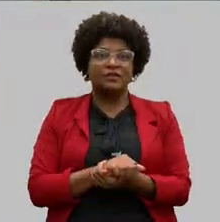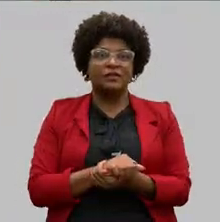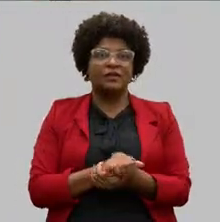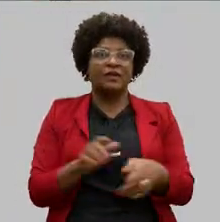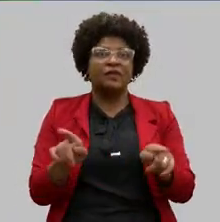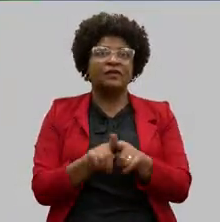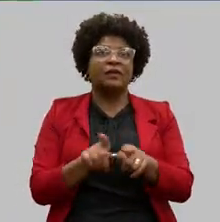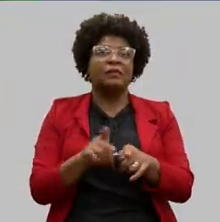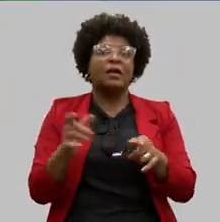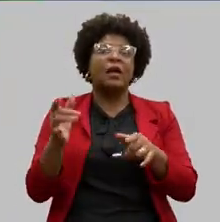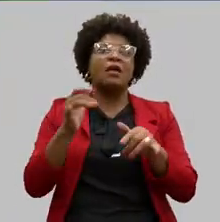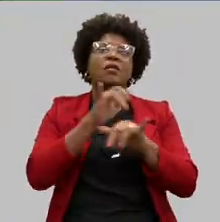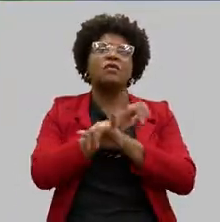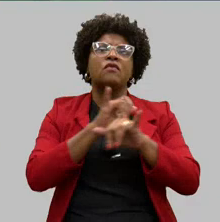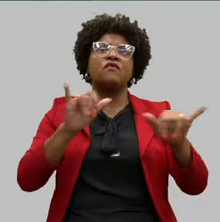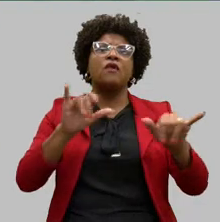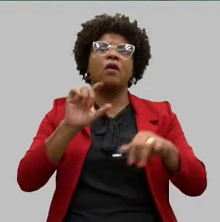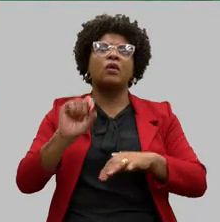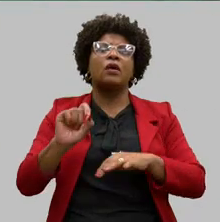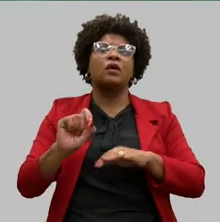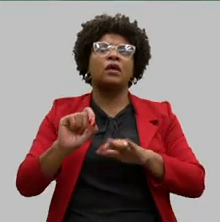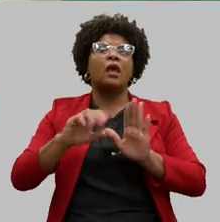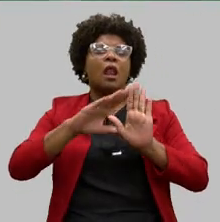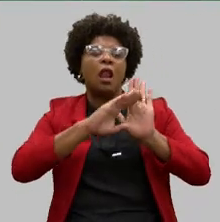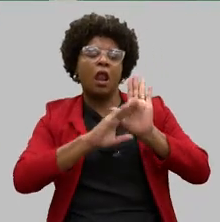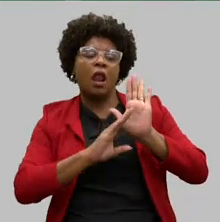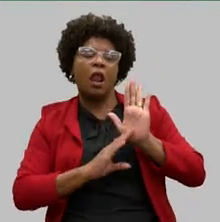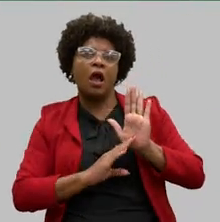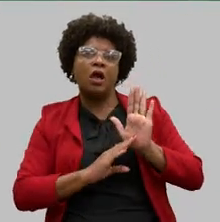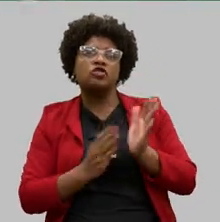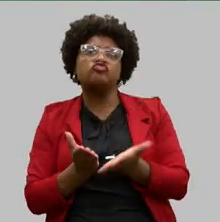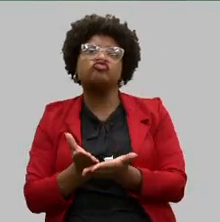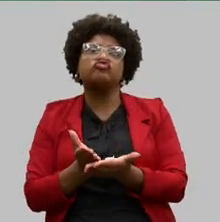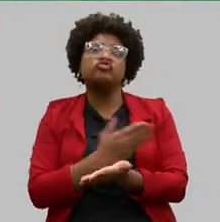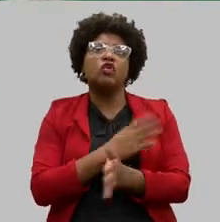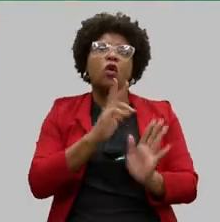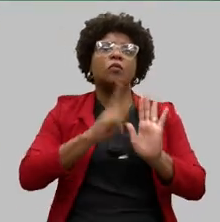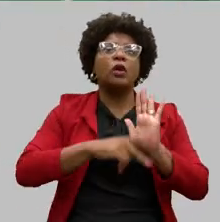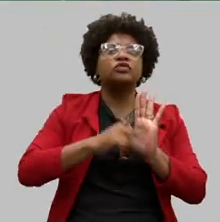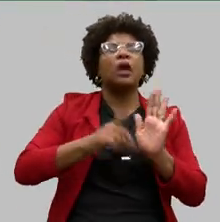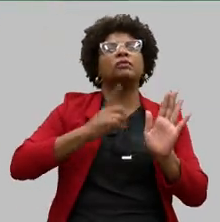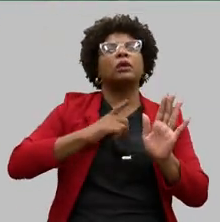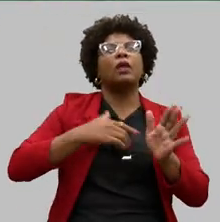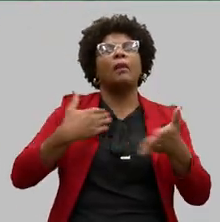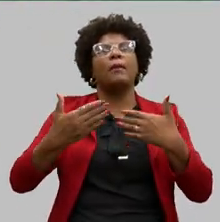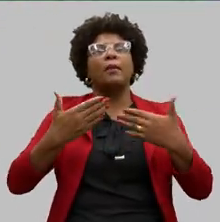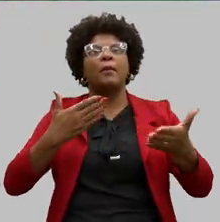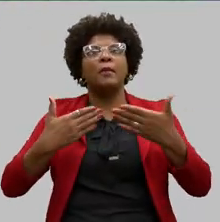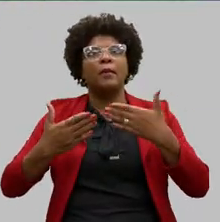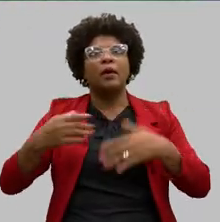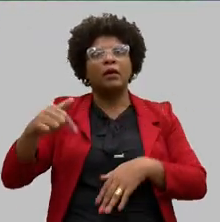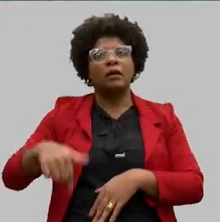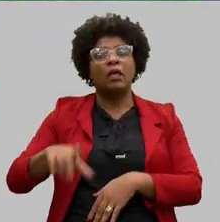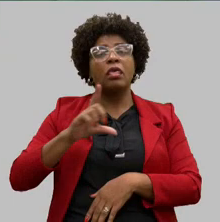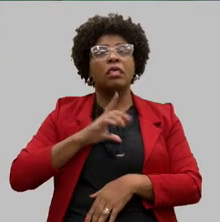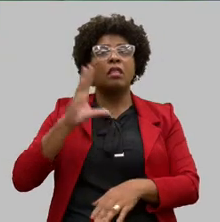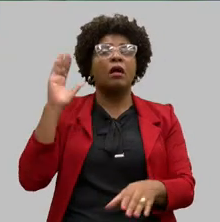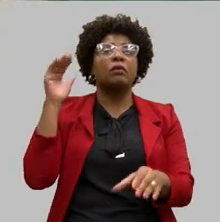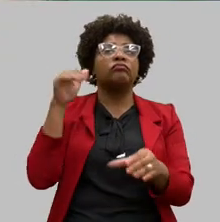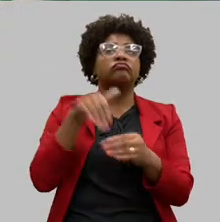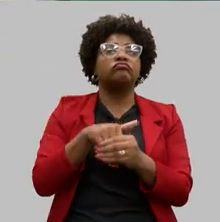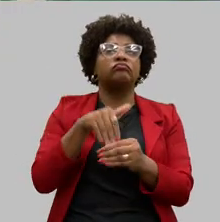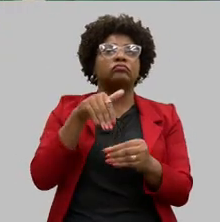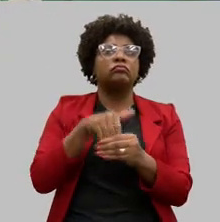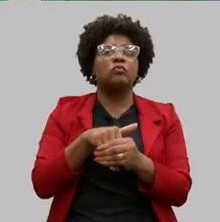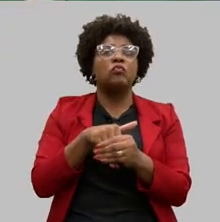informar que tiramos de pauta Os projetos que demandam a discussão ampliada estamos votando eh